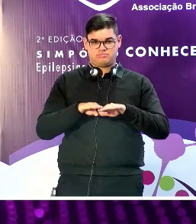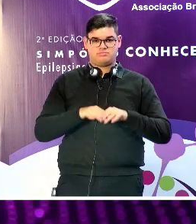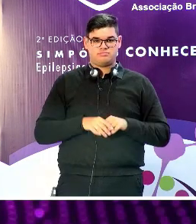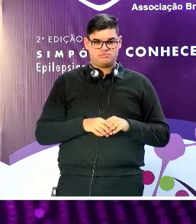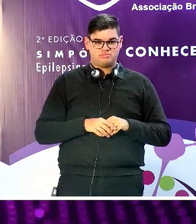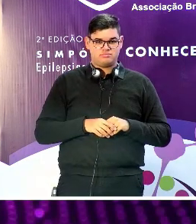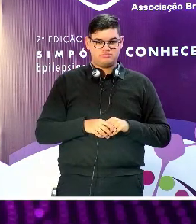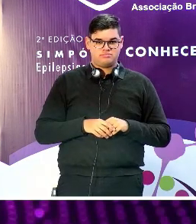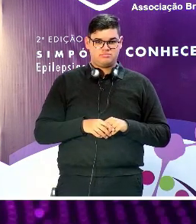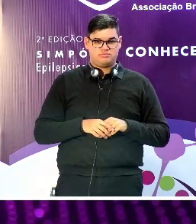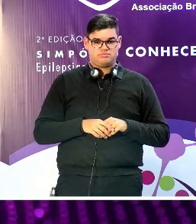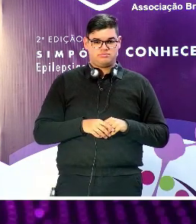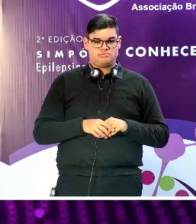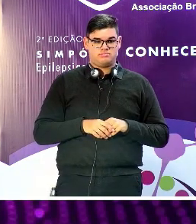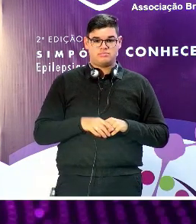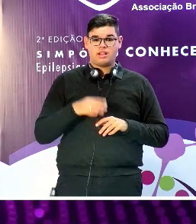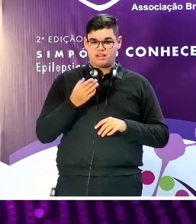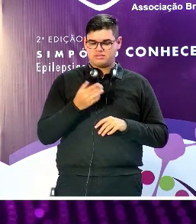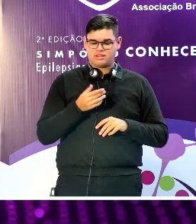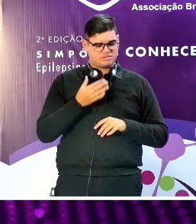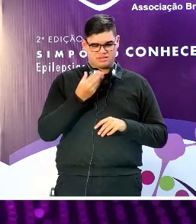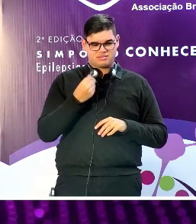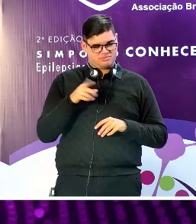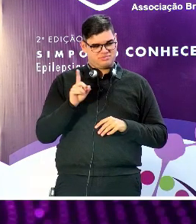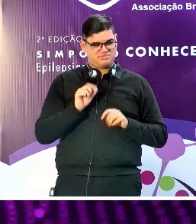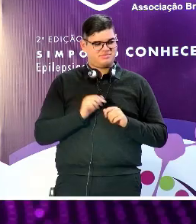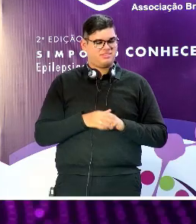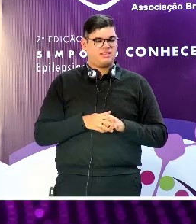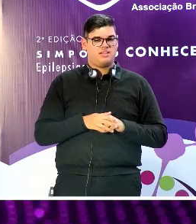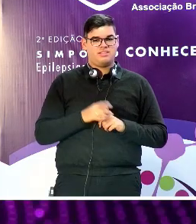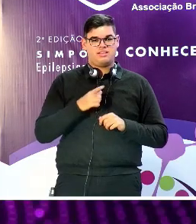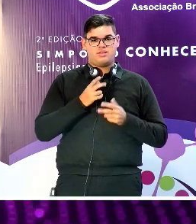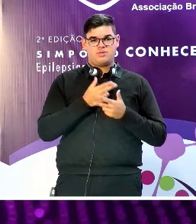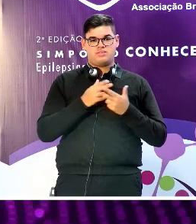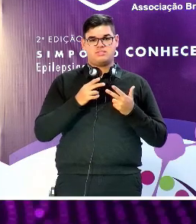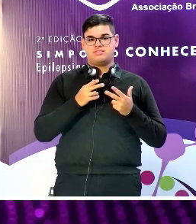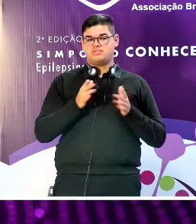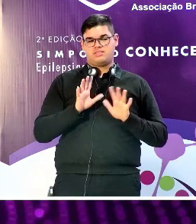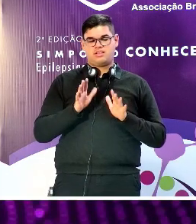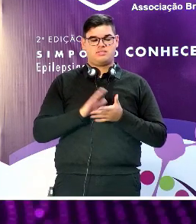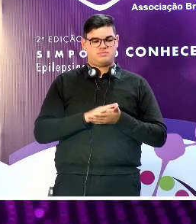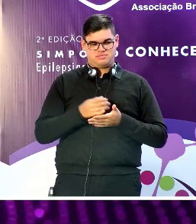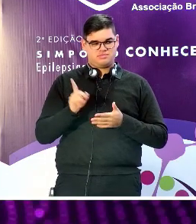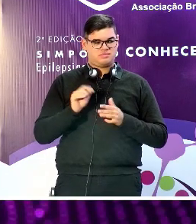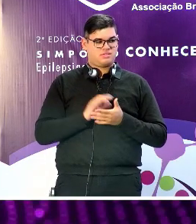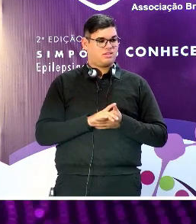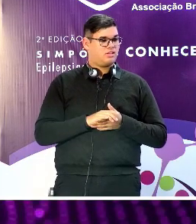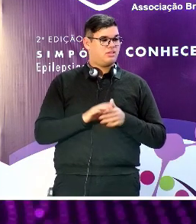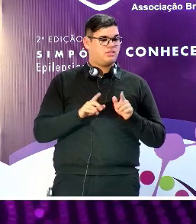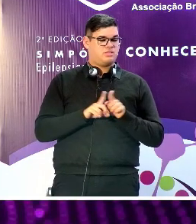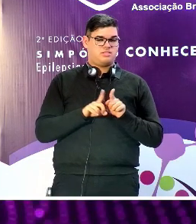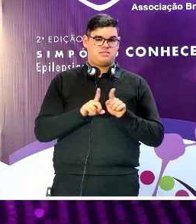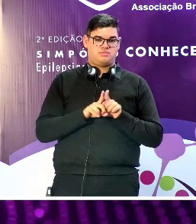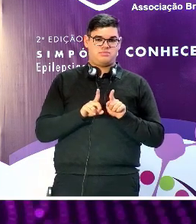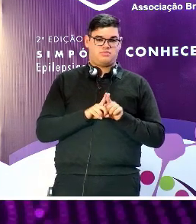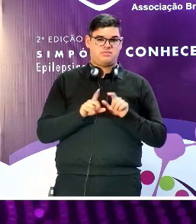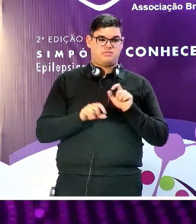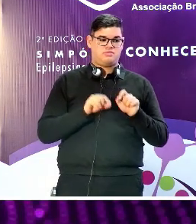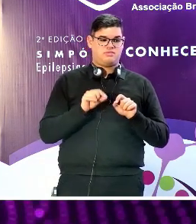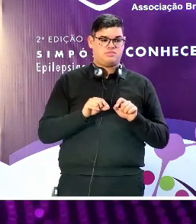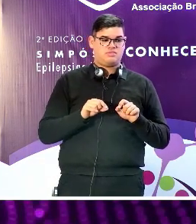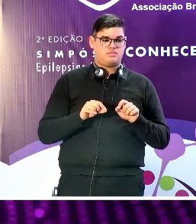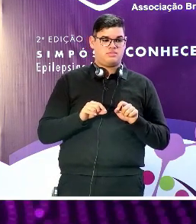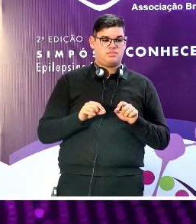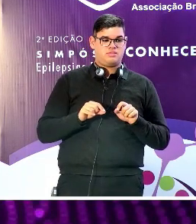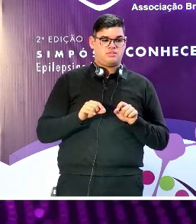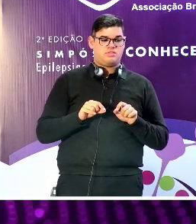e produzem essa secreção tão incrível. Além disso, além de eu ir atrás